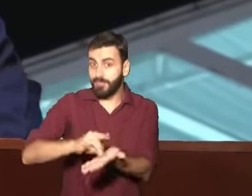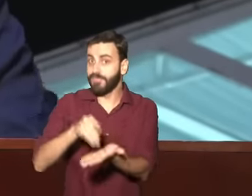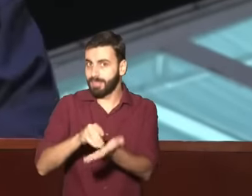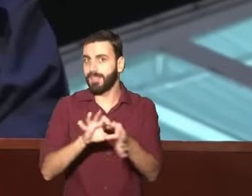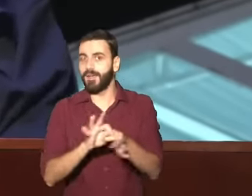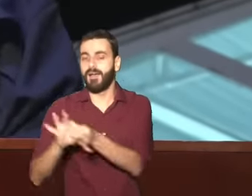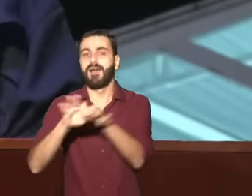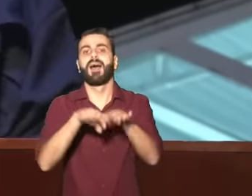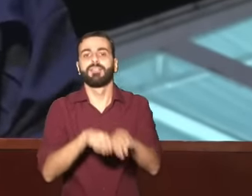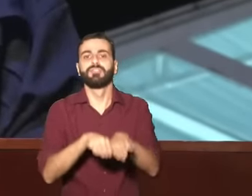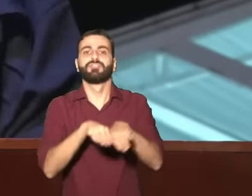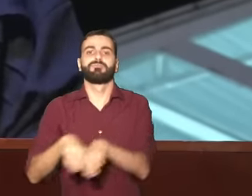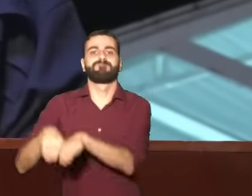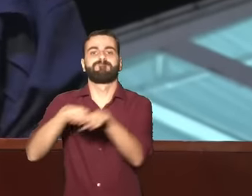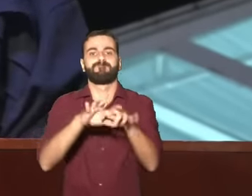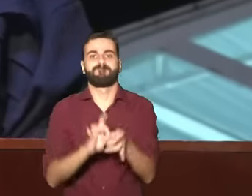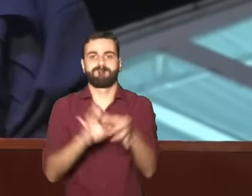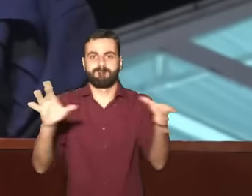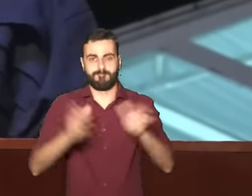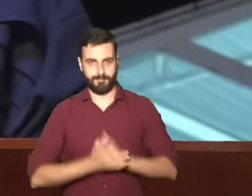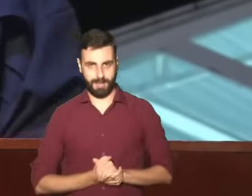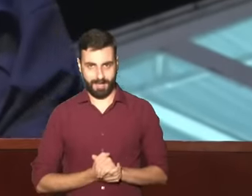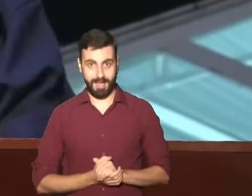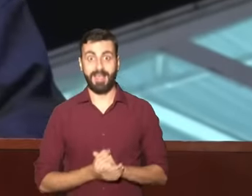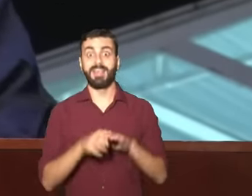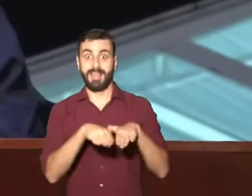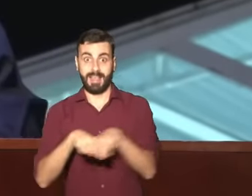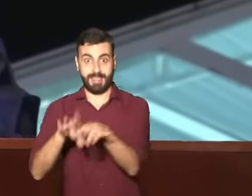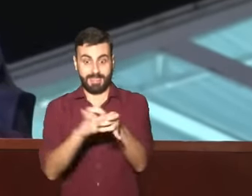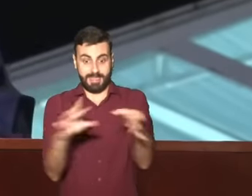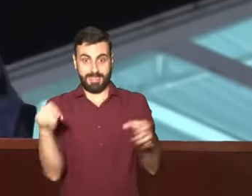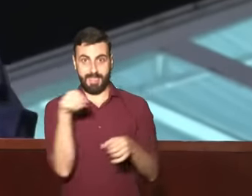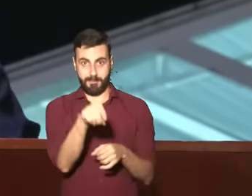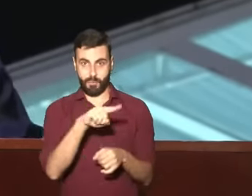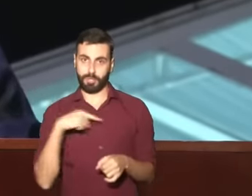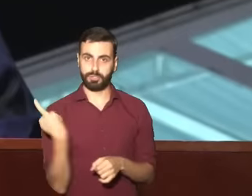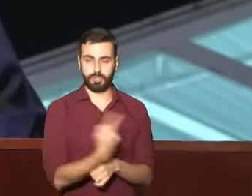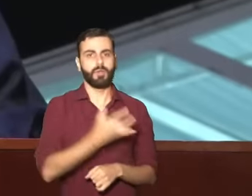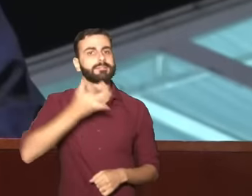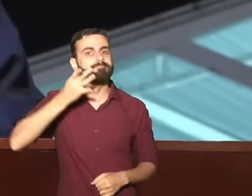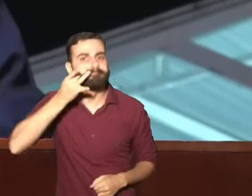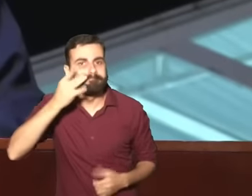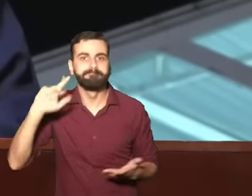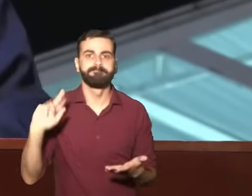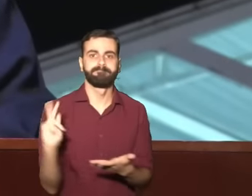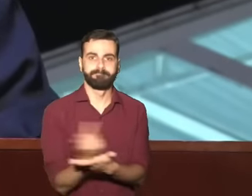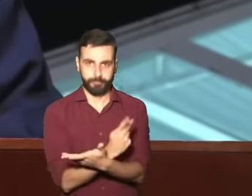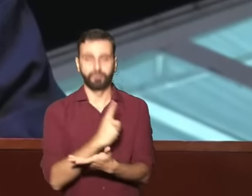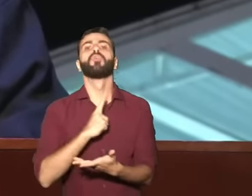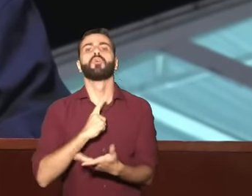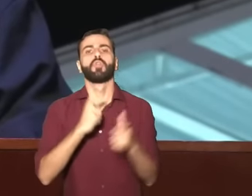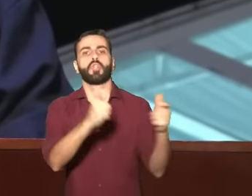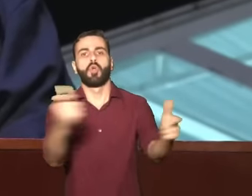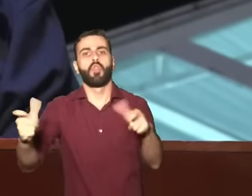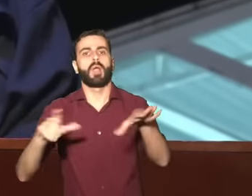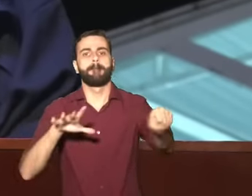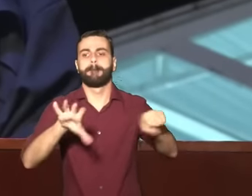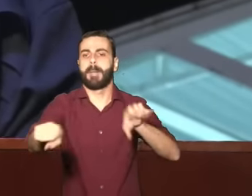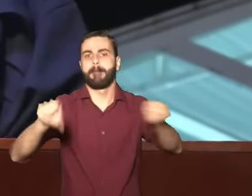verdadeira democracia. E foi por meio dessa democracia que presenciamos a ocupação de